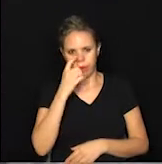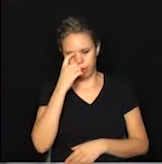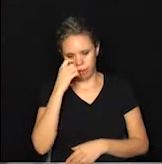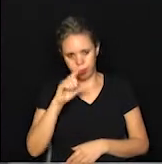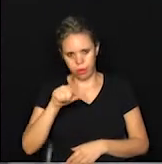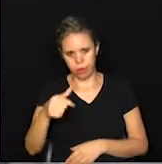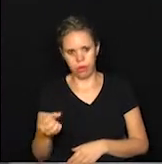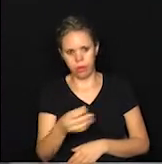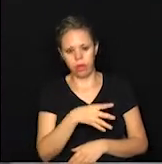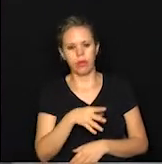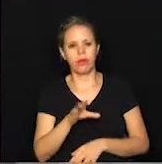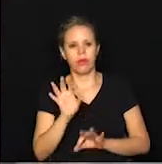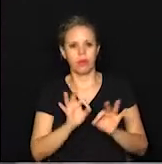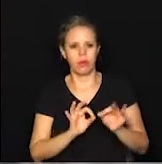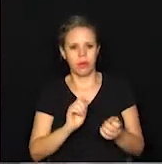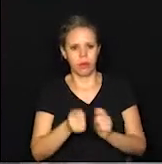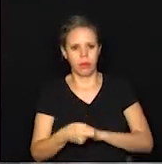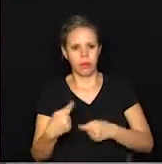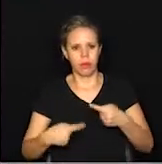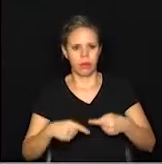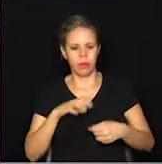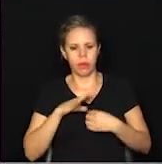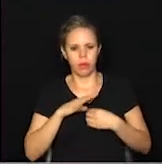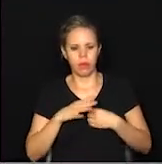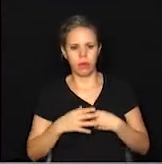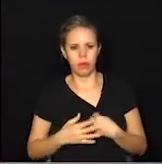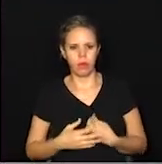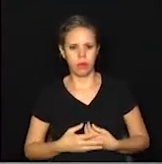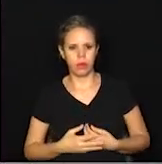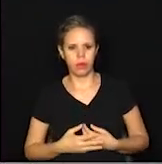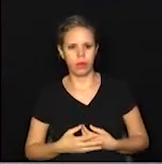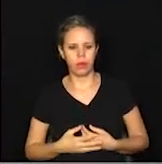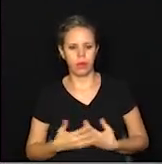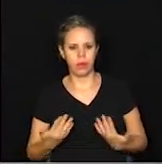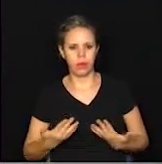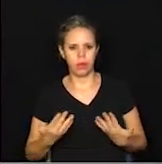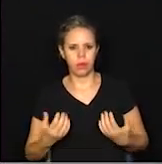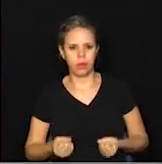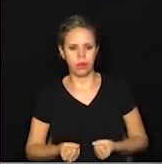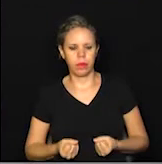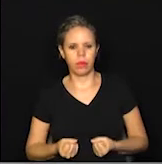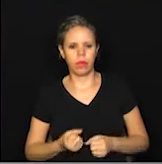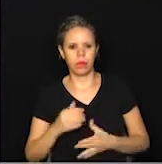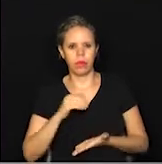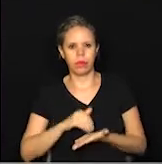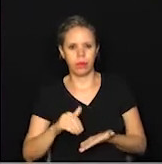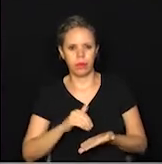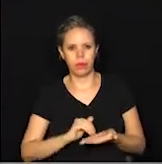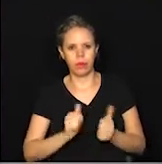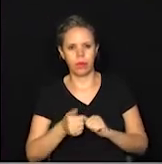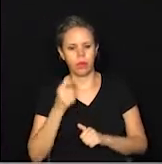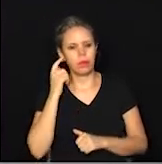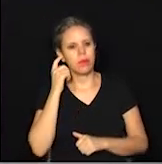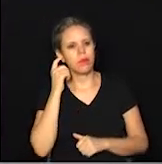nova formatação política da cidade, fui nomeado interino como secretário, e